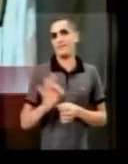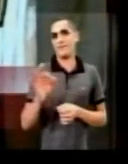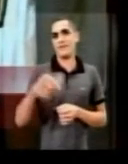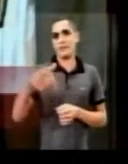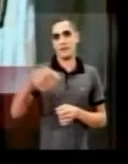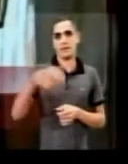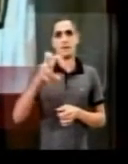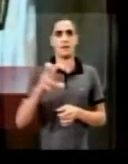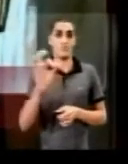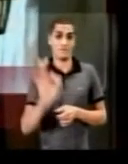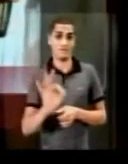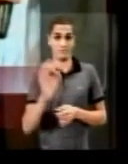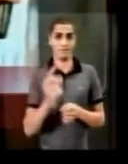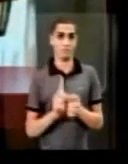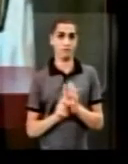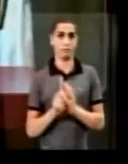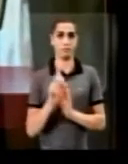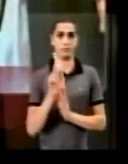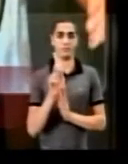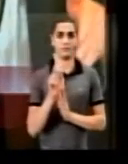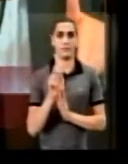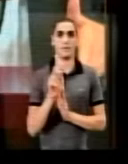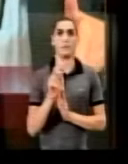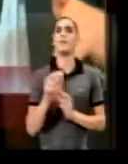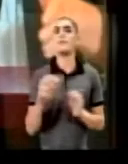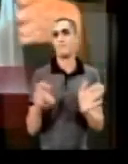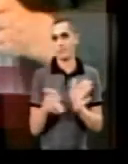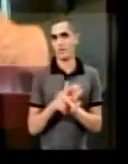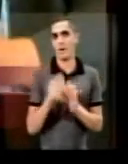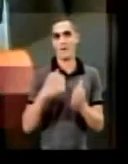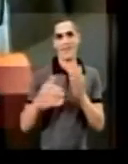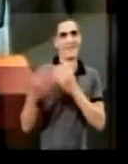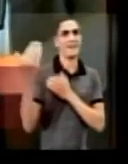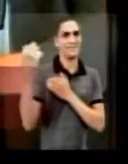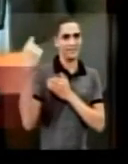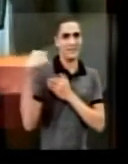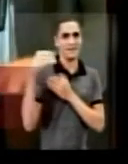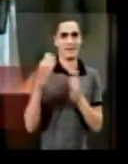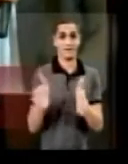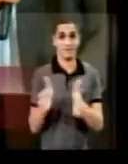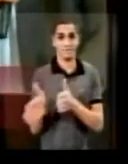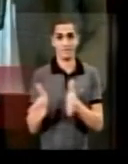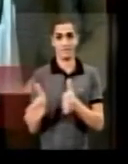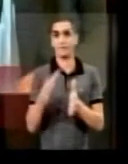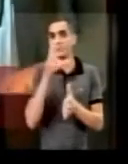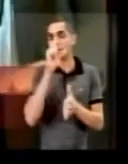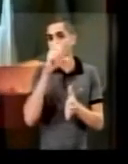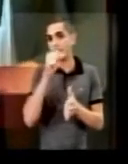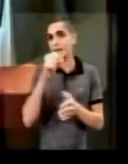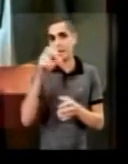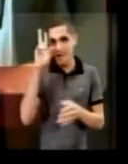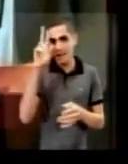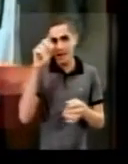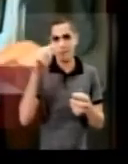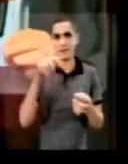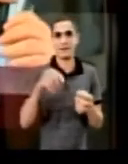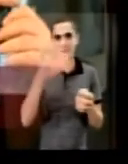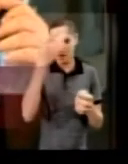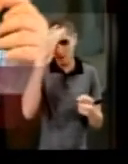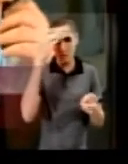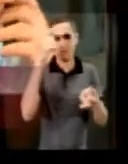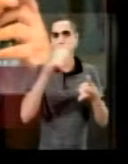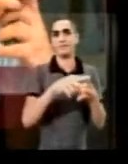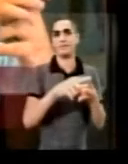Não, lembra que a pessoa fica leve, grave, depois vai a óbito. Então, isso aqui reflete